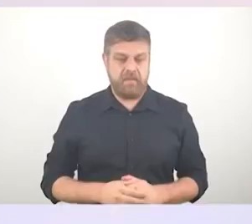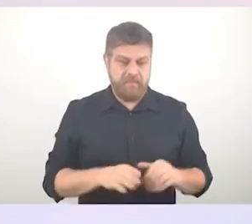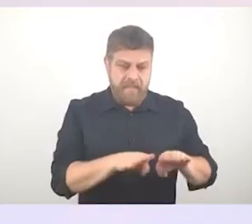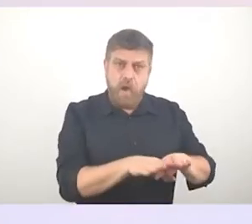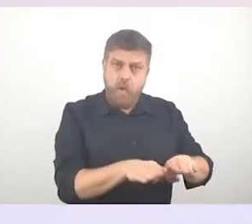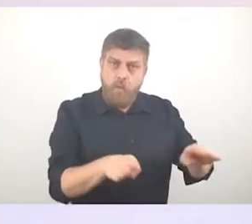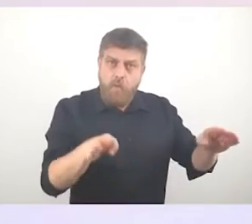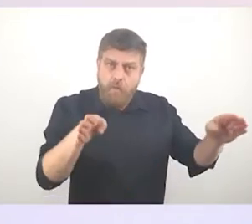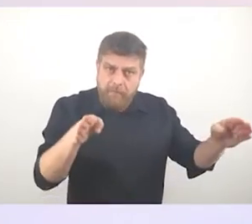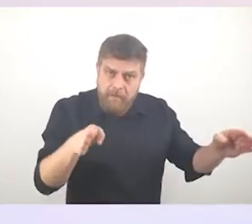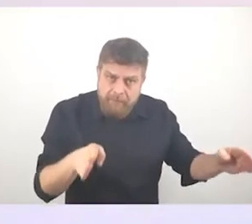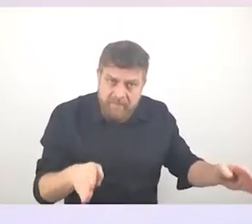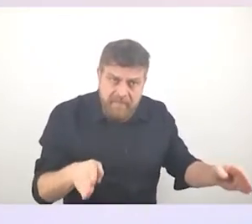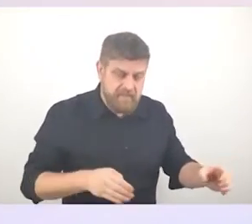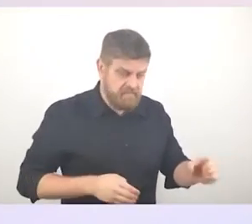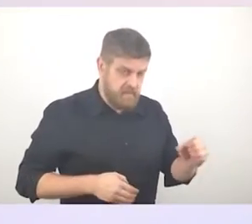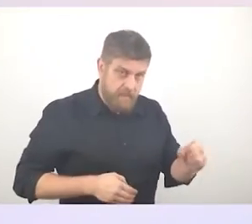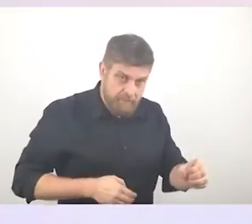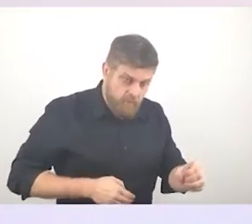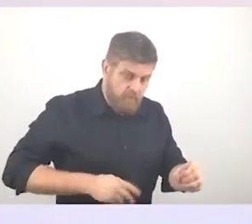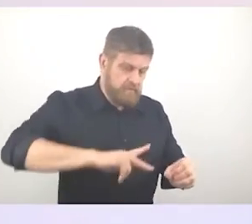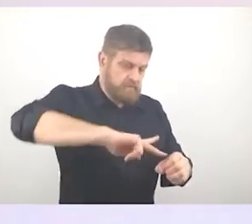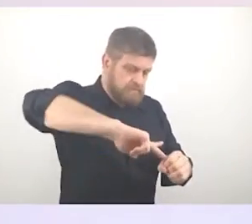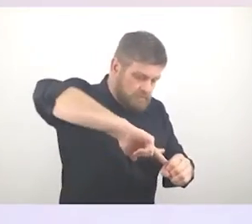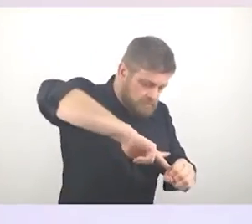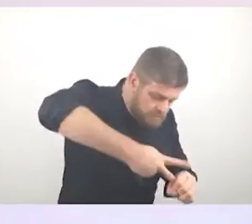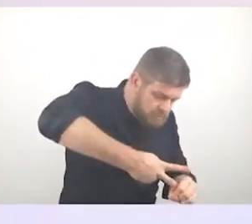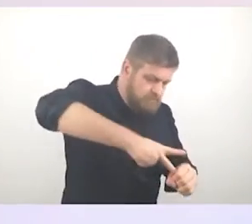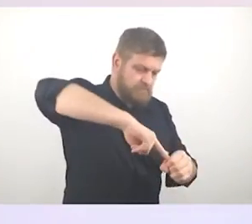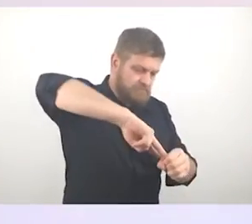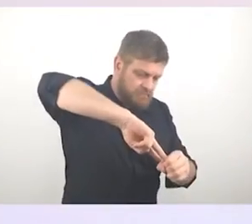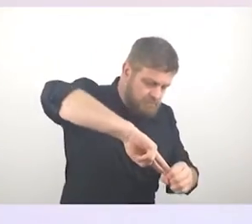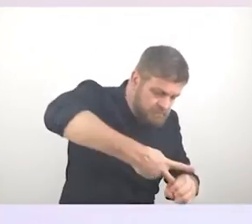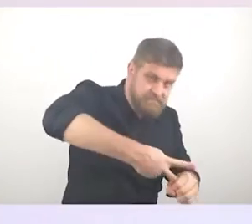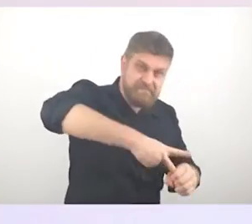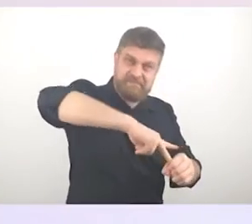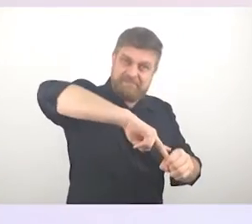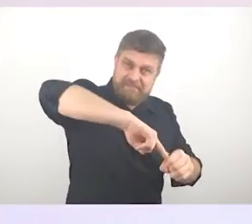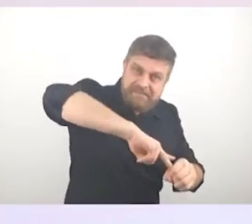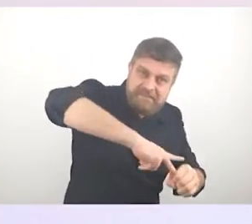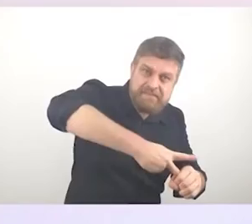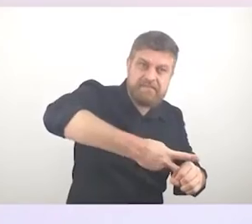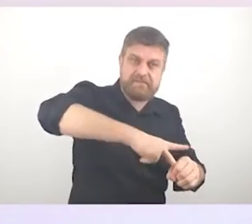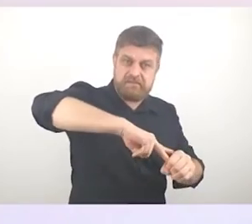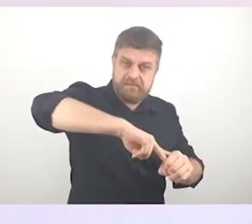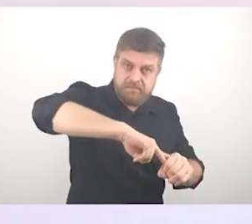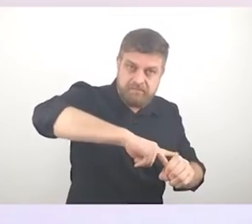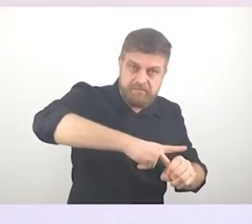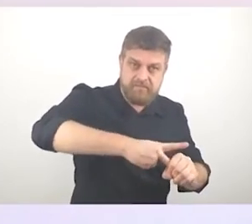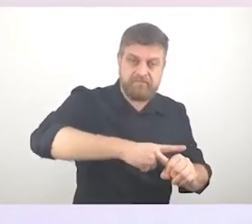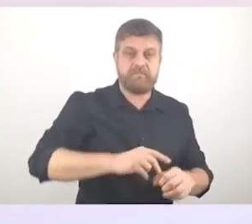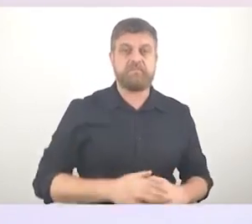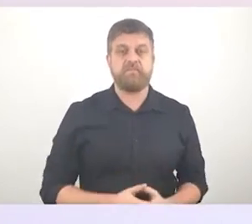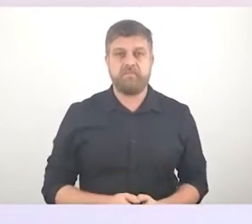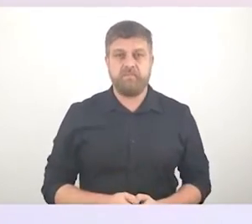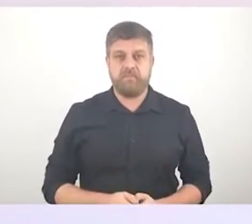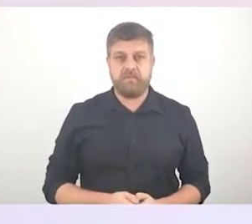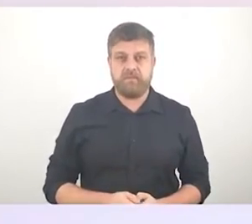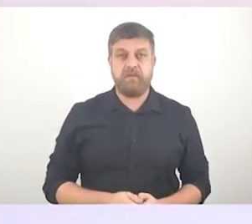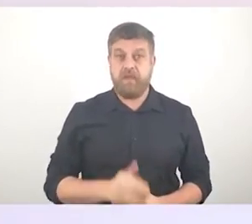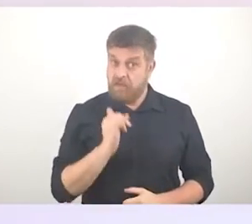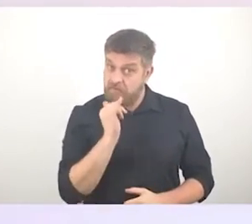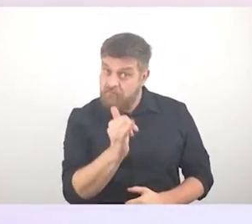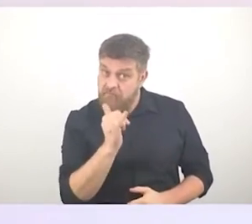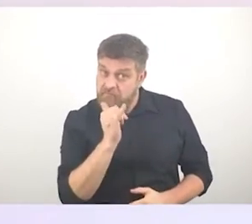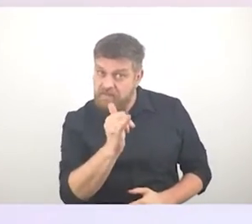faz isso com cuidado, apoia numa mesa, né? E vai cavando aqui o buraco.